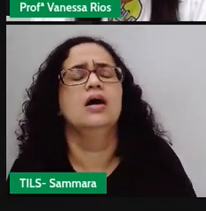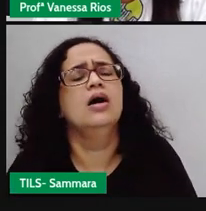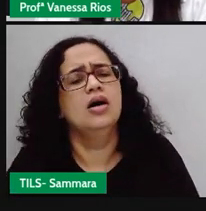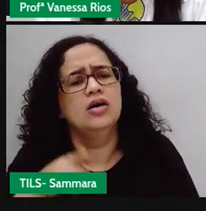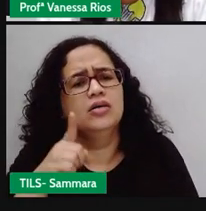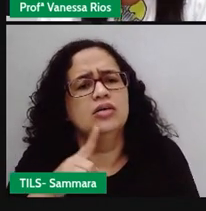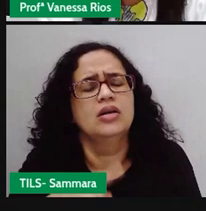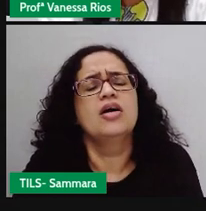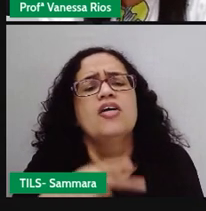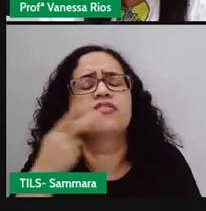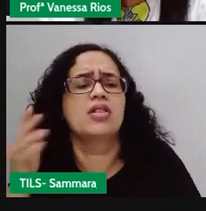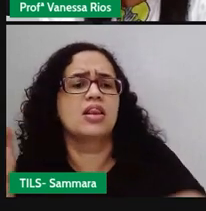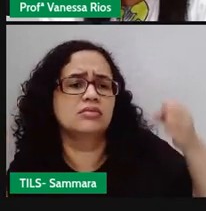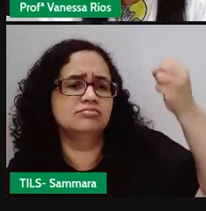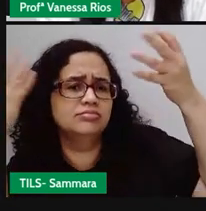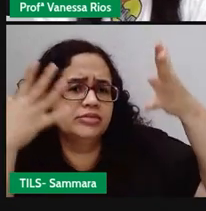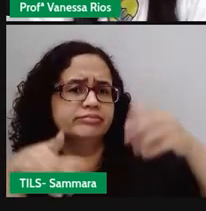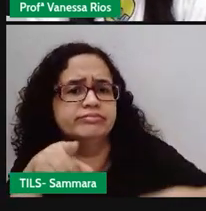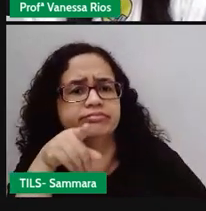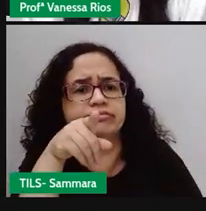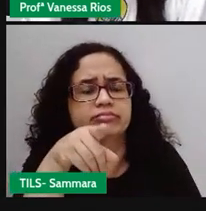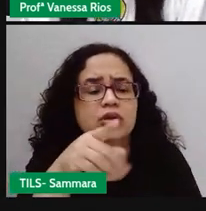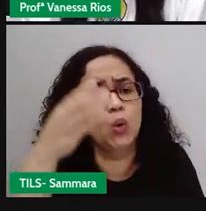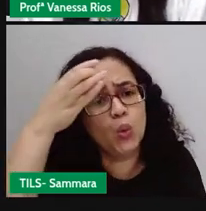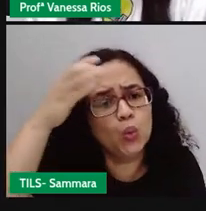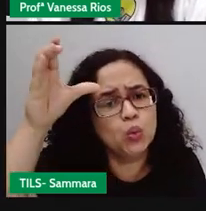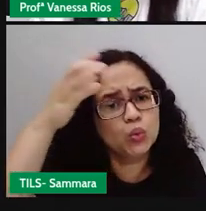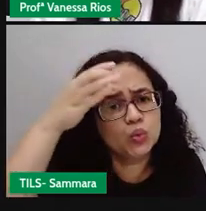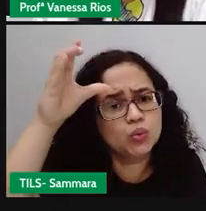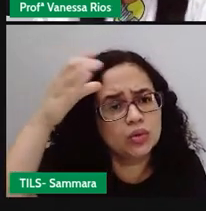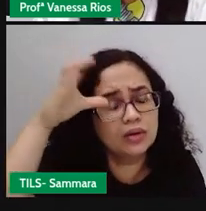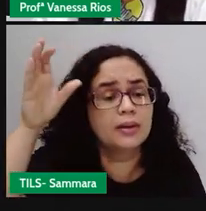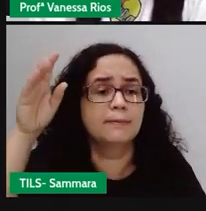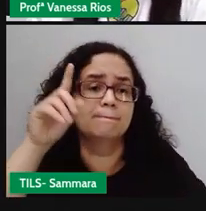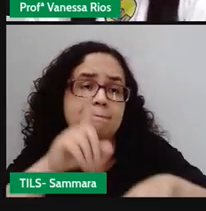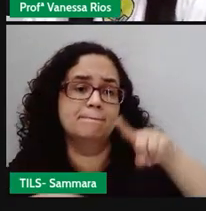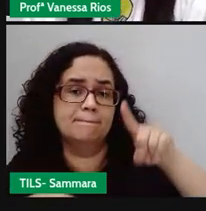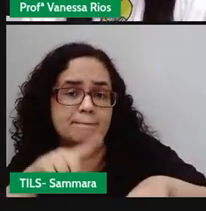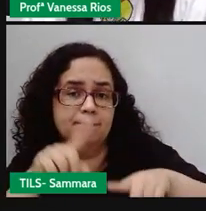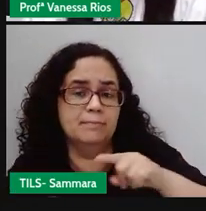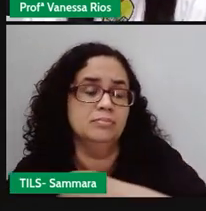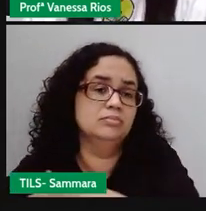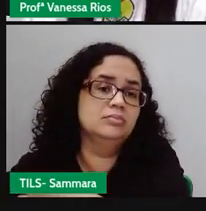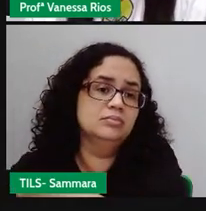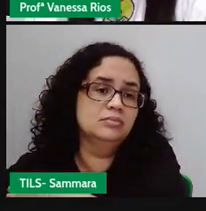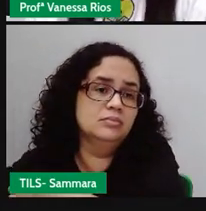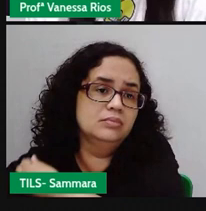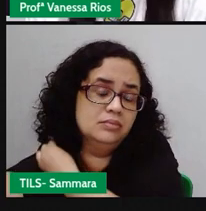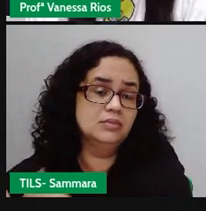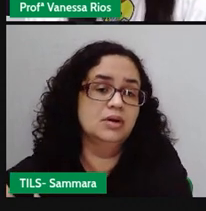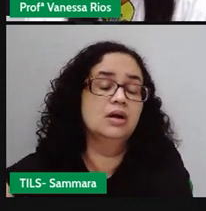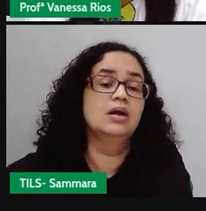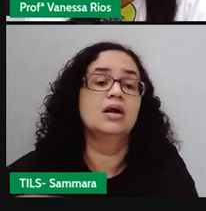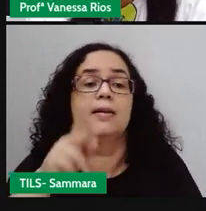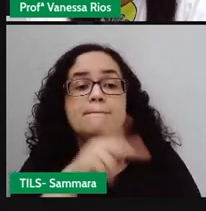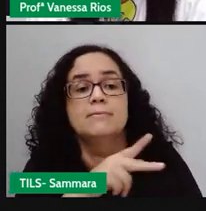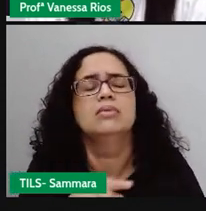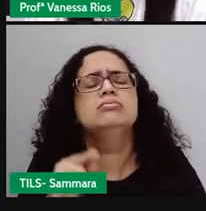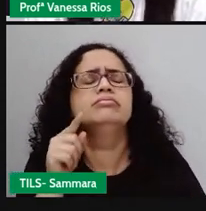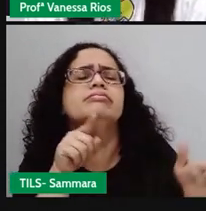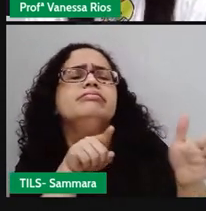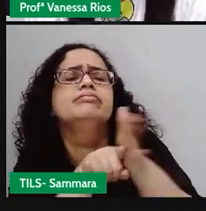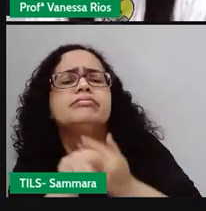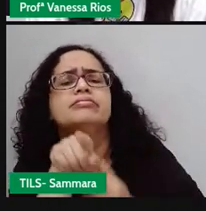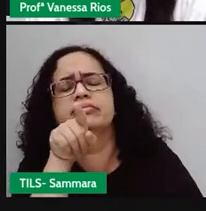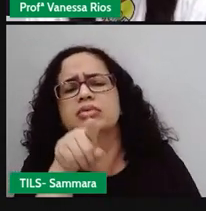Mas aí, quando a gente fala de patrimônios culturais, material e imaterial, a Pró trouxe agora esta